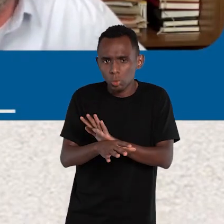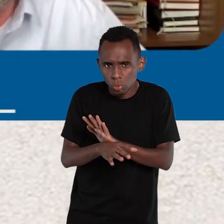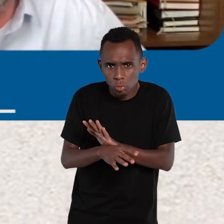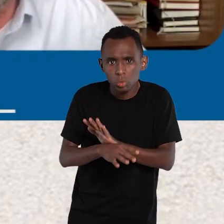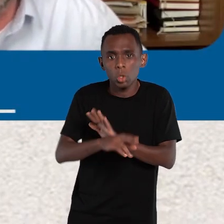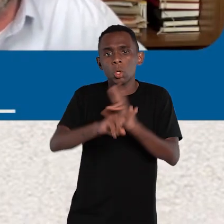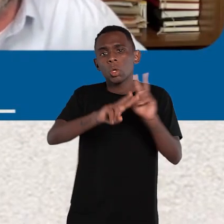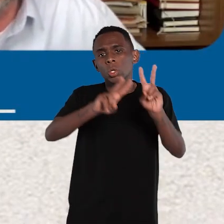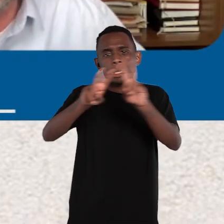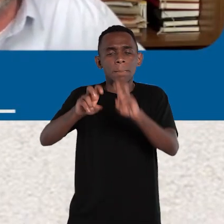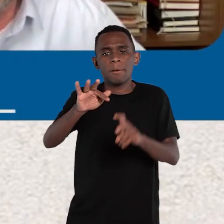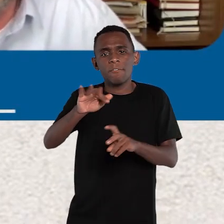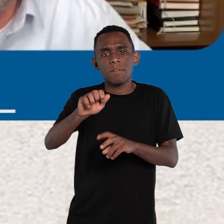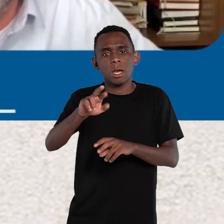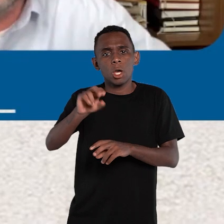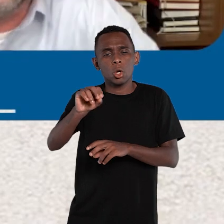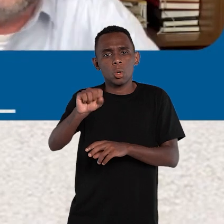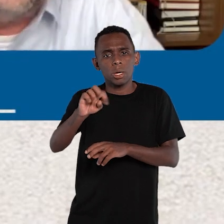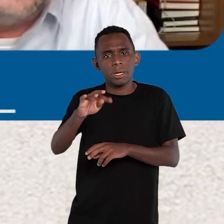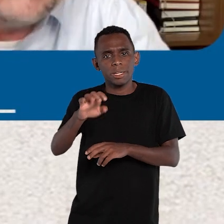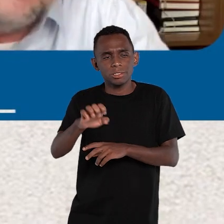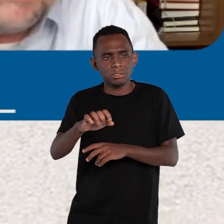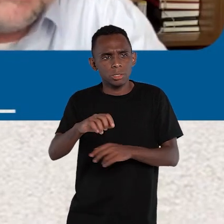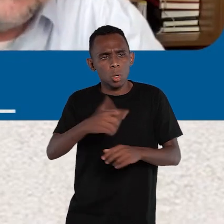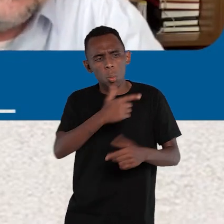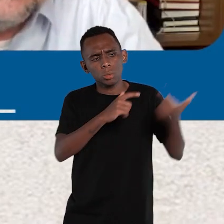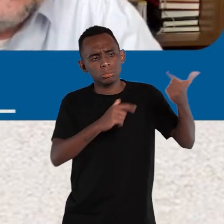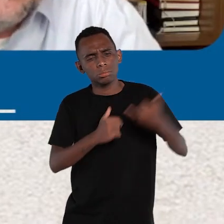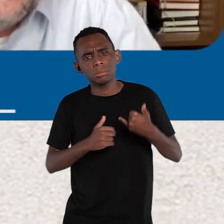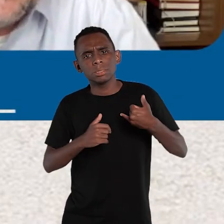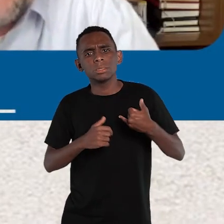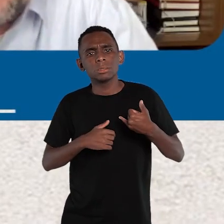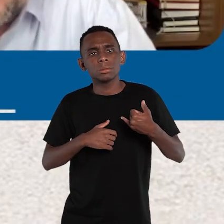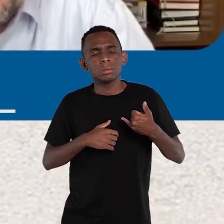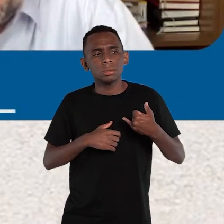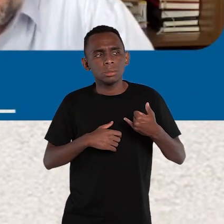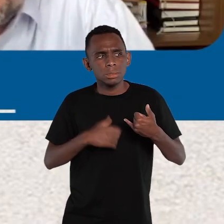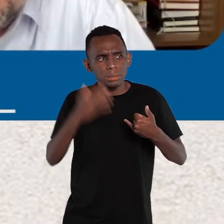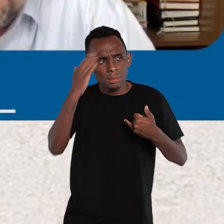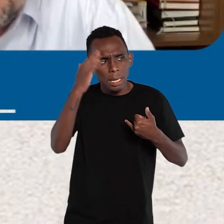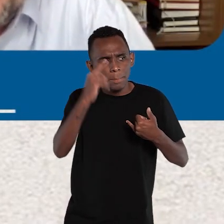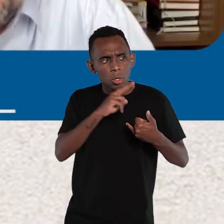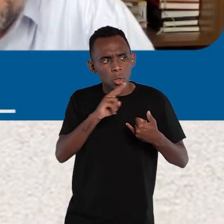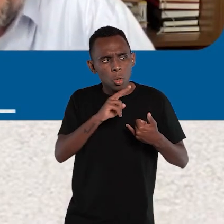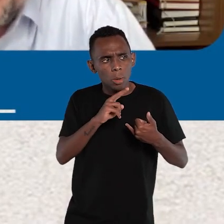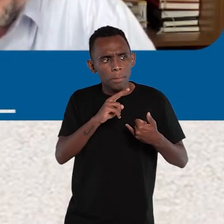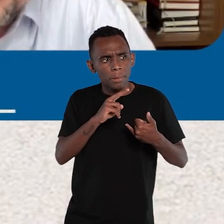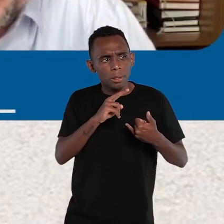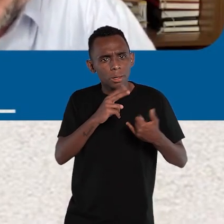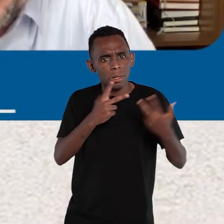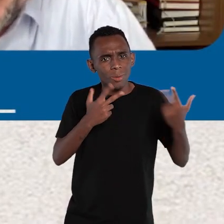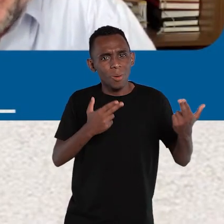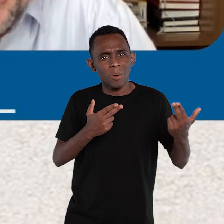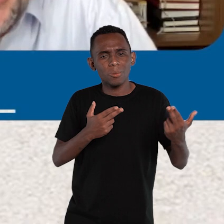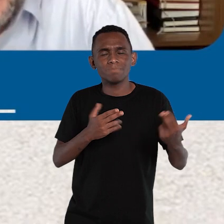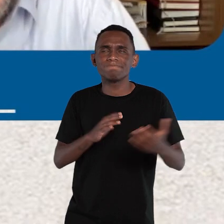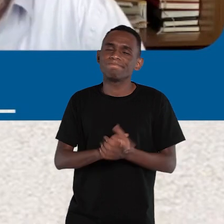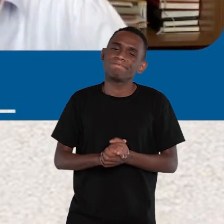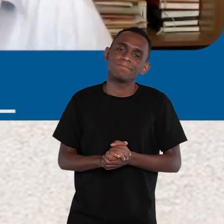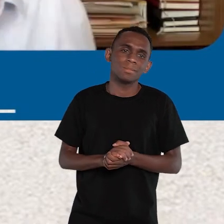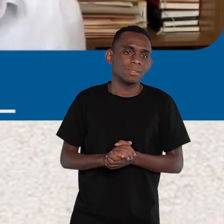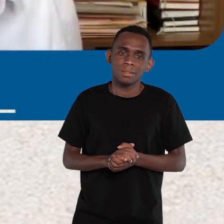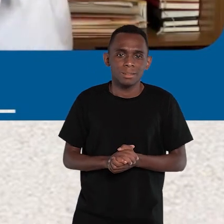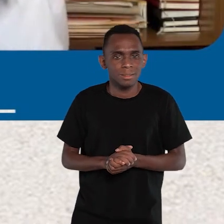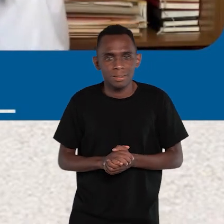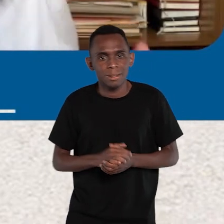Joca, chamado Faroestes. E o Tony me disse: não acredito. Sabe como chama meu livro novo? Faroeste. E aí